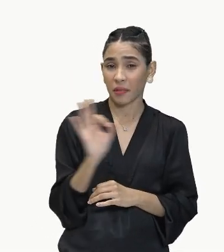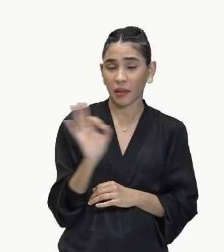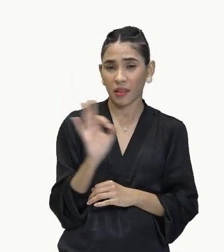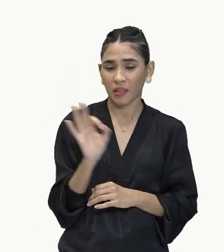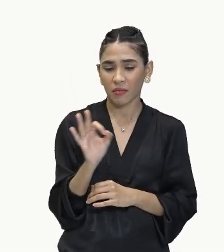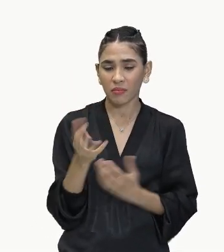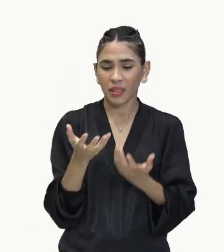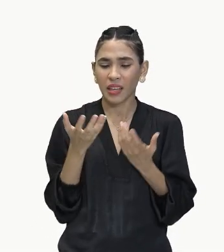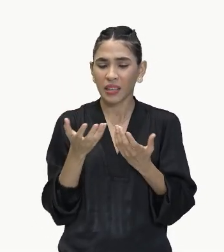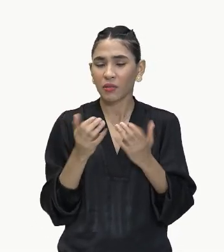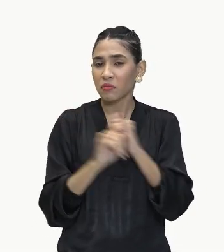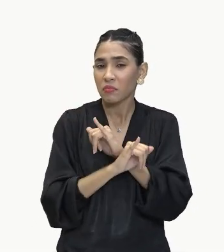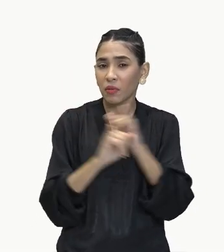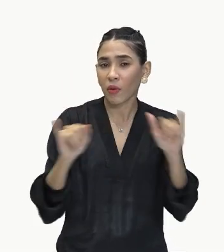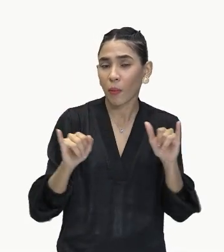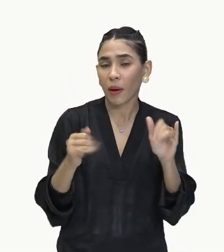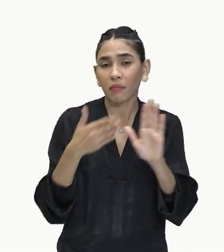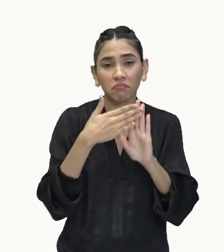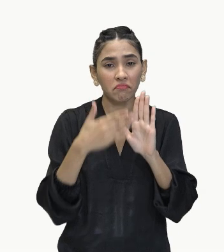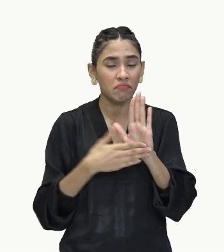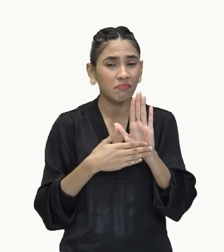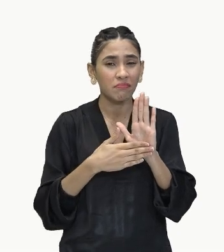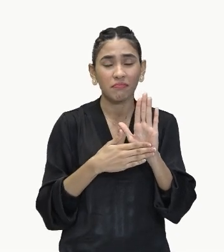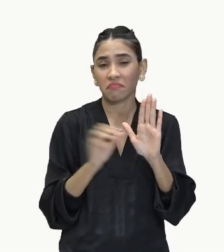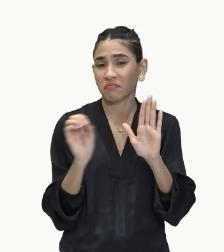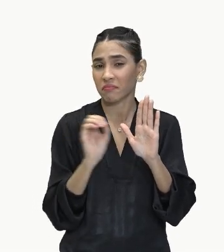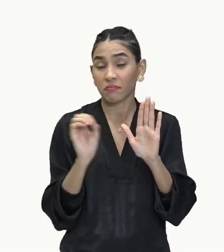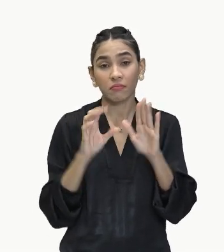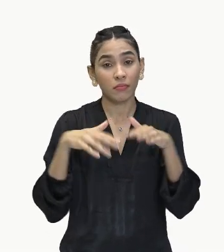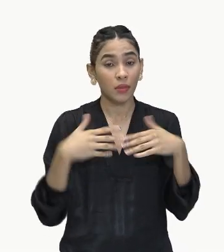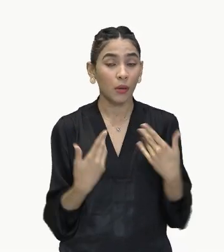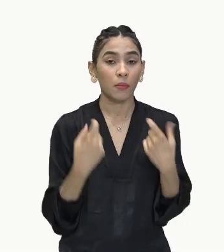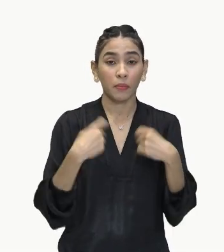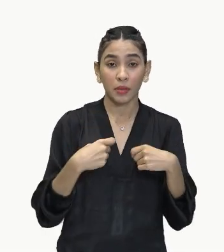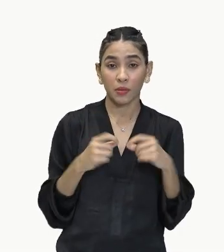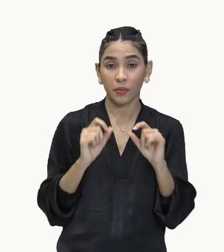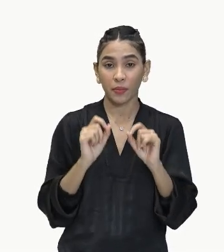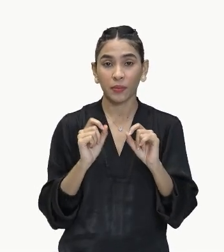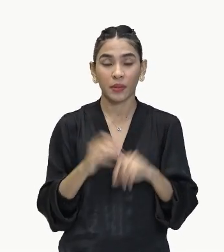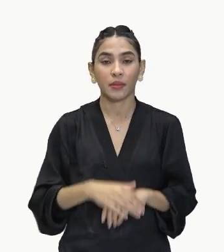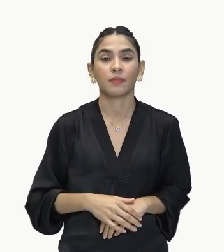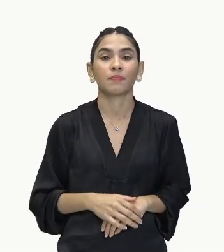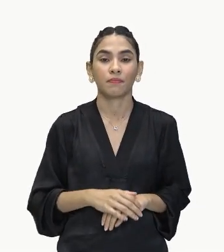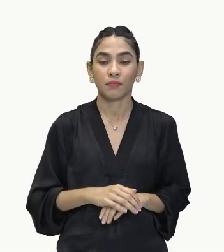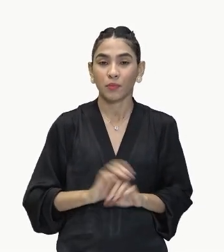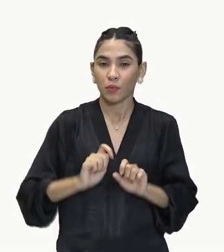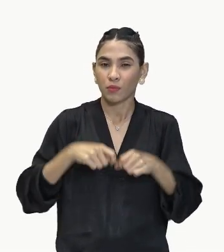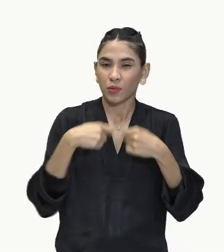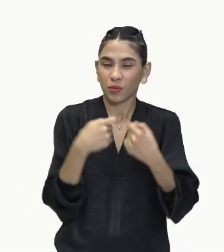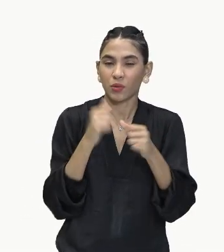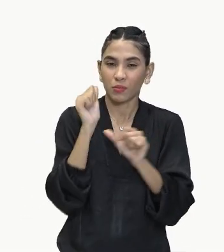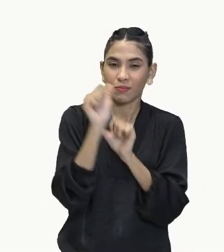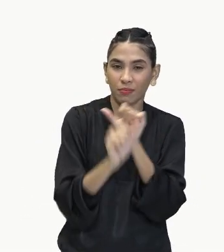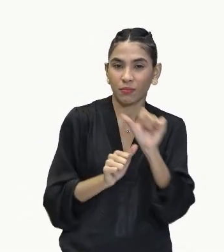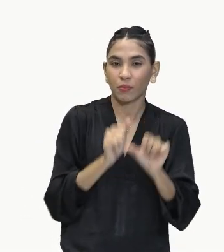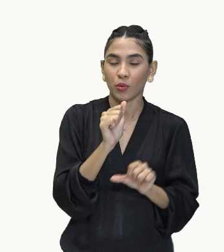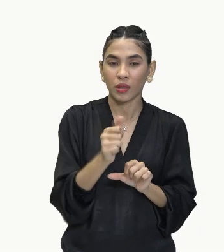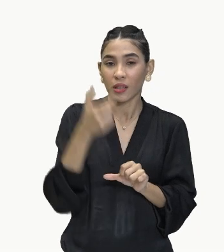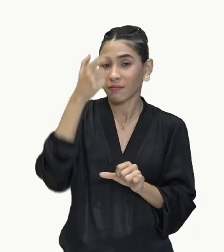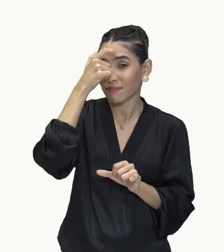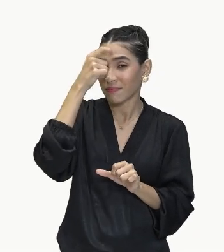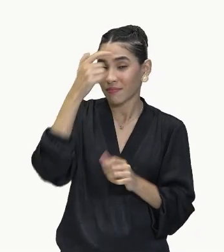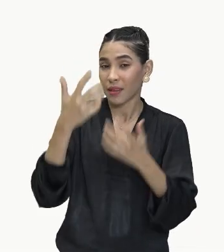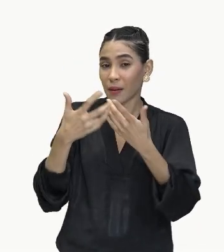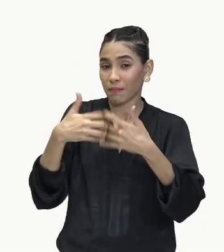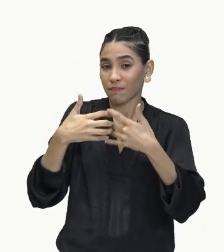queriam dizer, o que eles estavam propondo. Então foi necessário um trabalho de mudança de